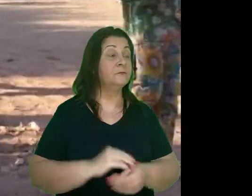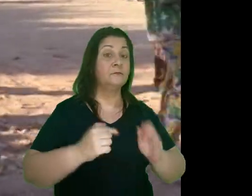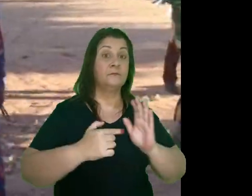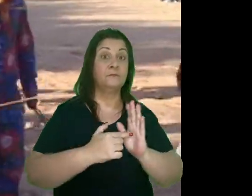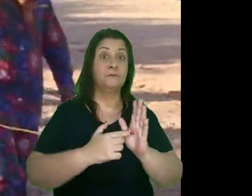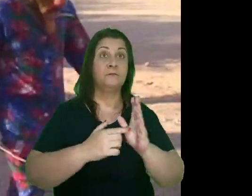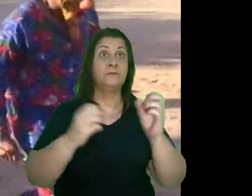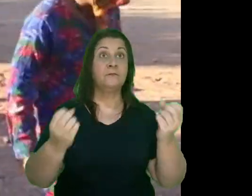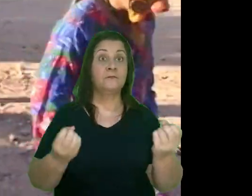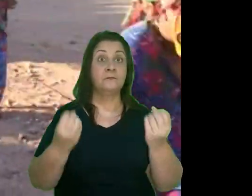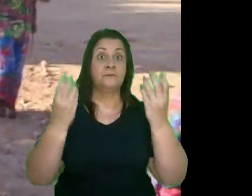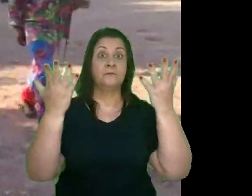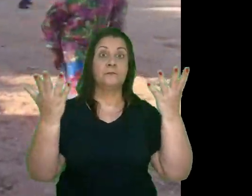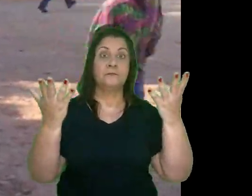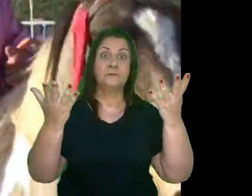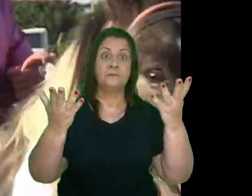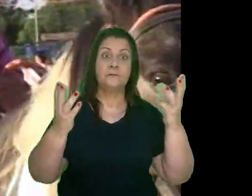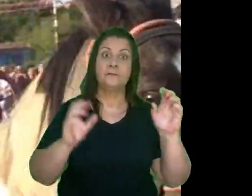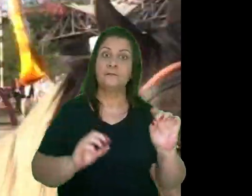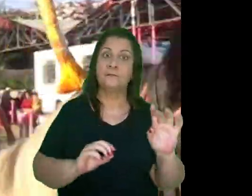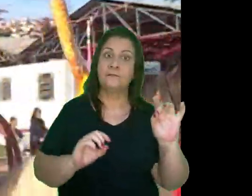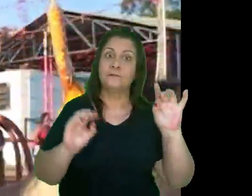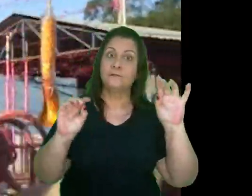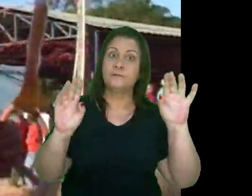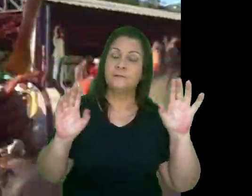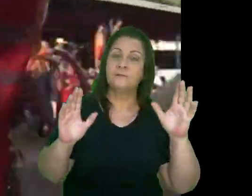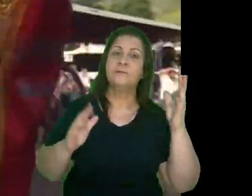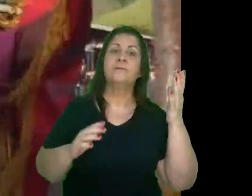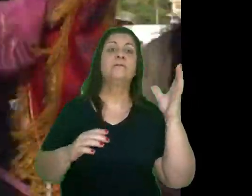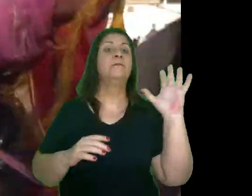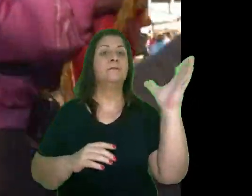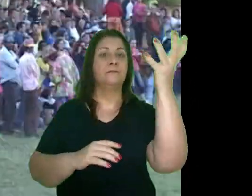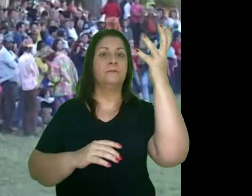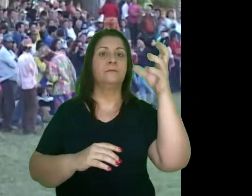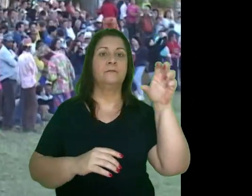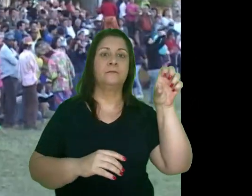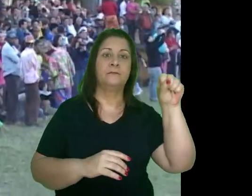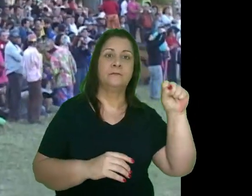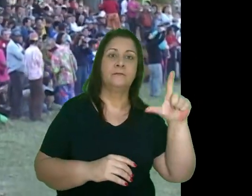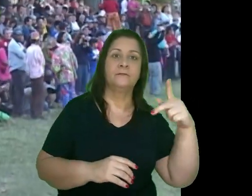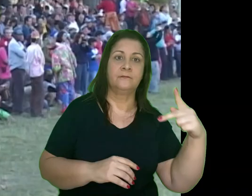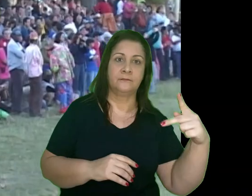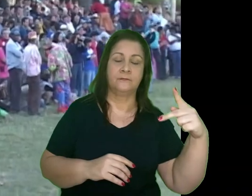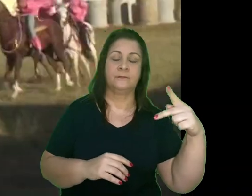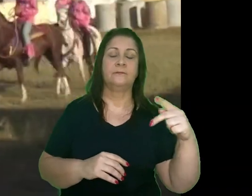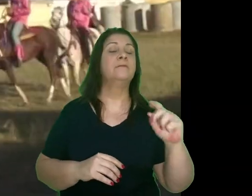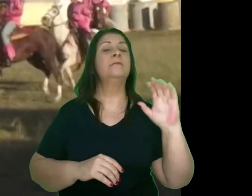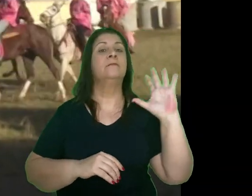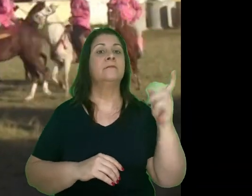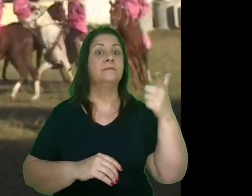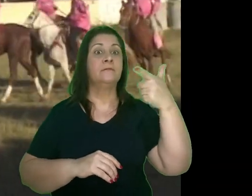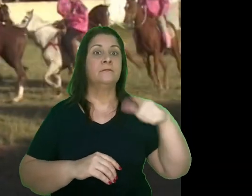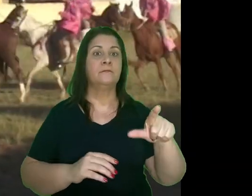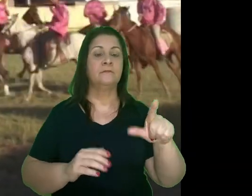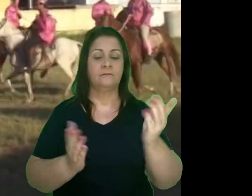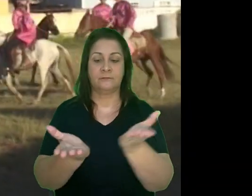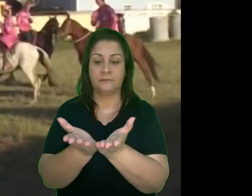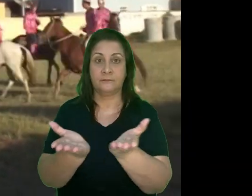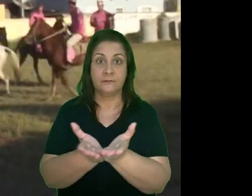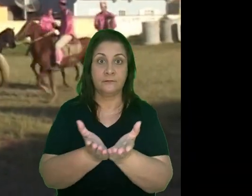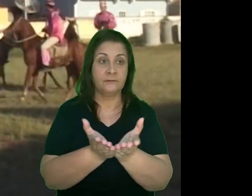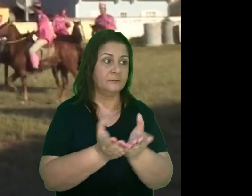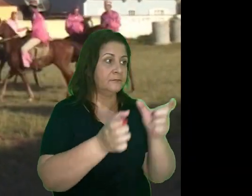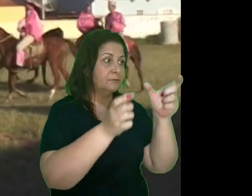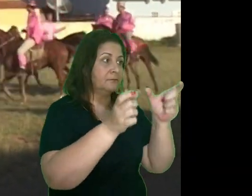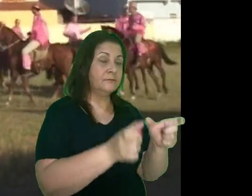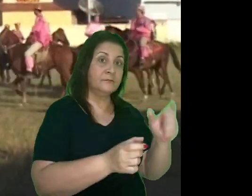uma manifestação rara na região. Acontece com frequência, somente em São Luís do Paraitinga. Repete-se a história dos cristãos e